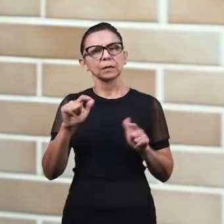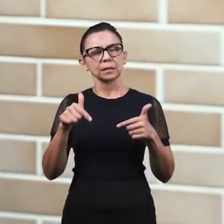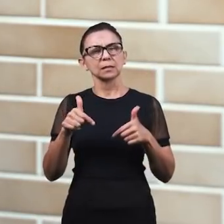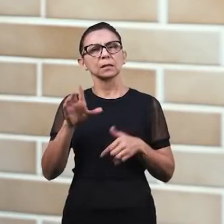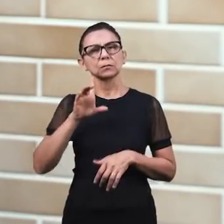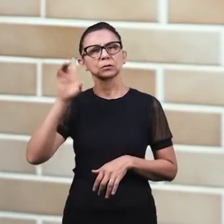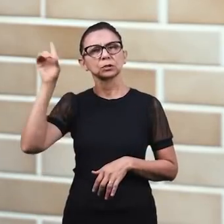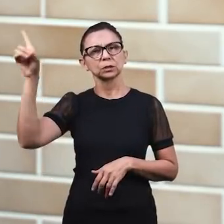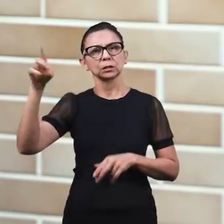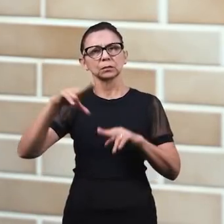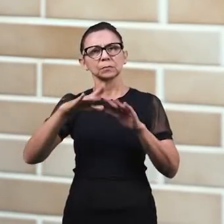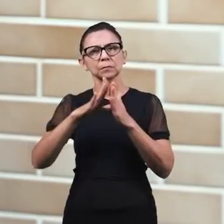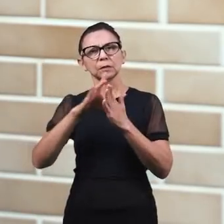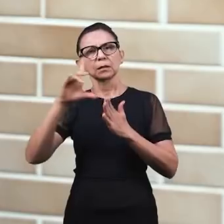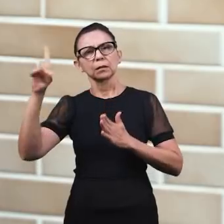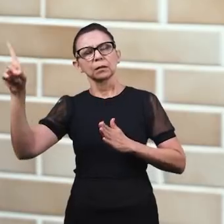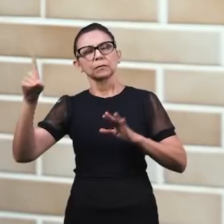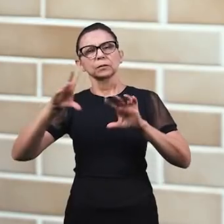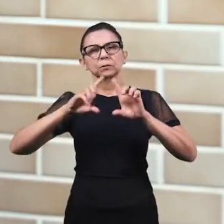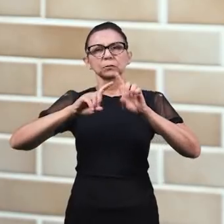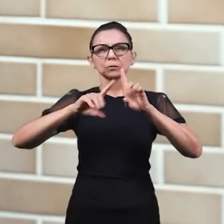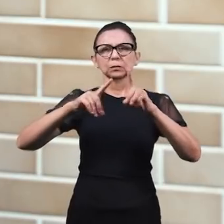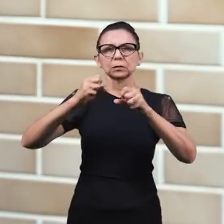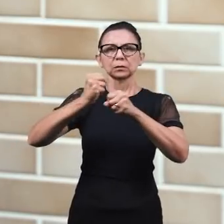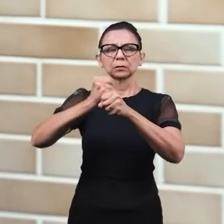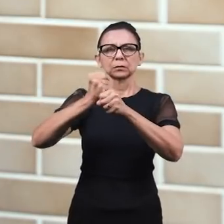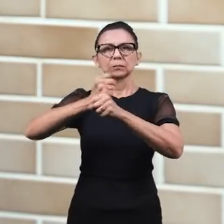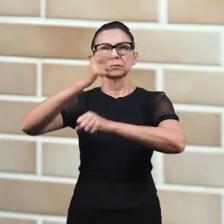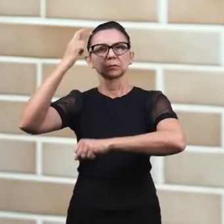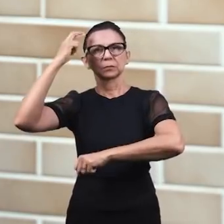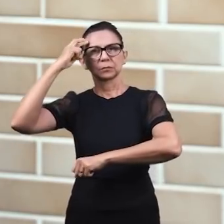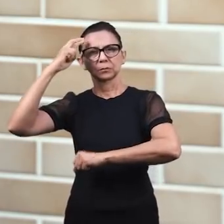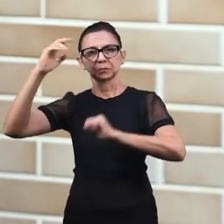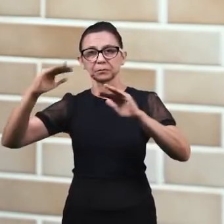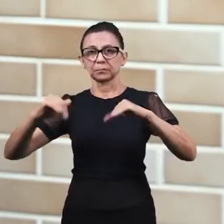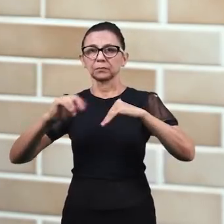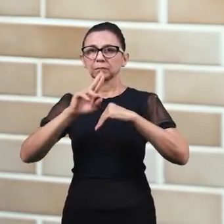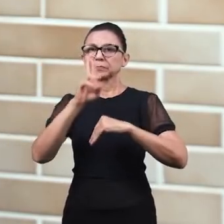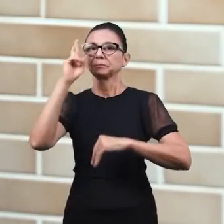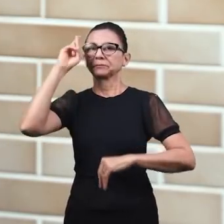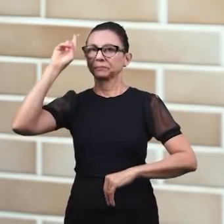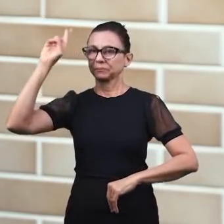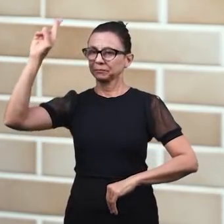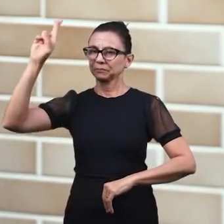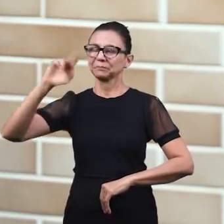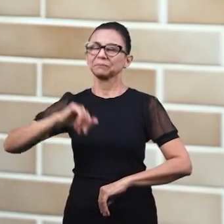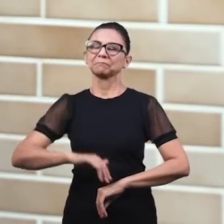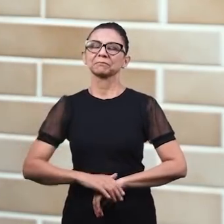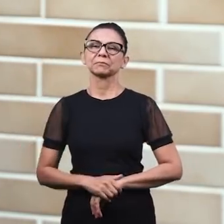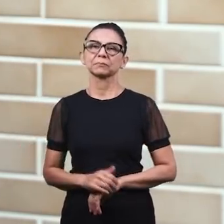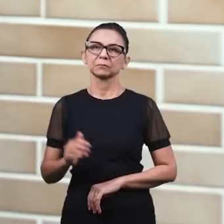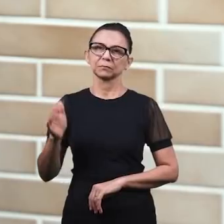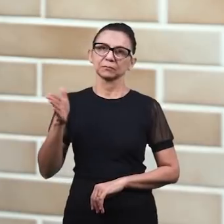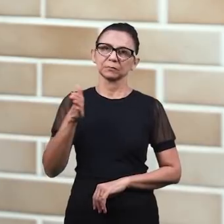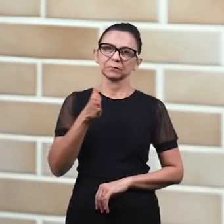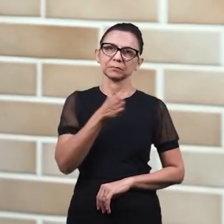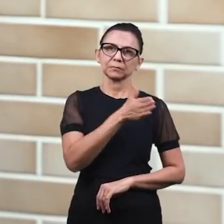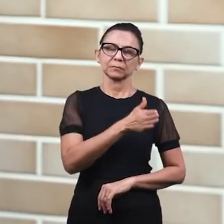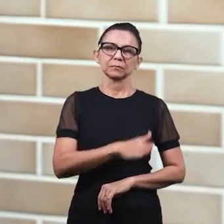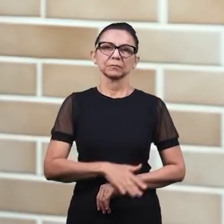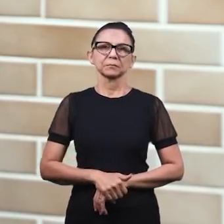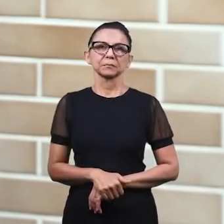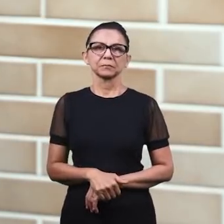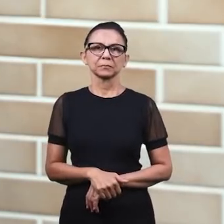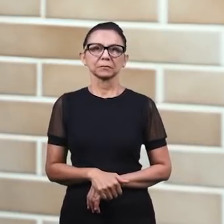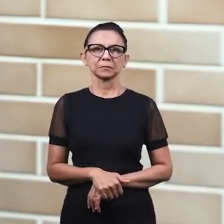operado através da sua palavra, através da doutrina na obra do Senhor. Louvado seja o nome do Senhor. Agora, eu